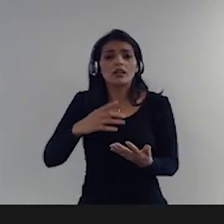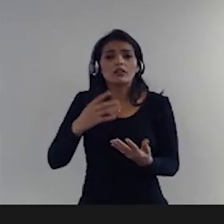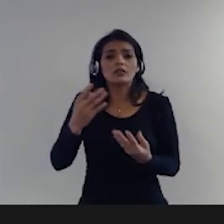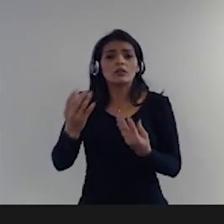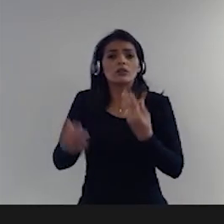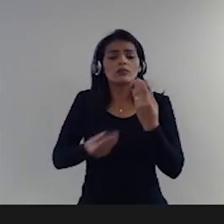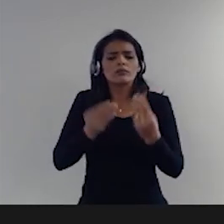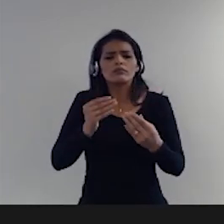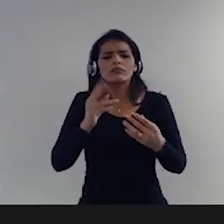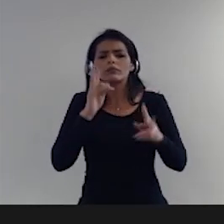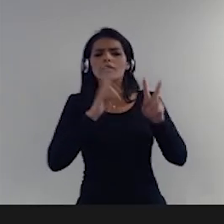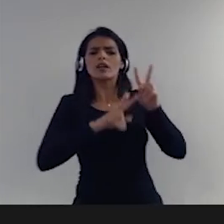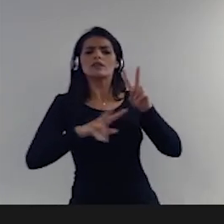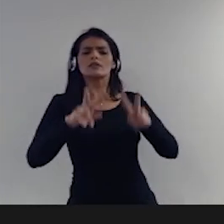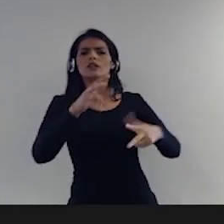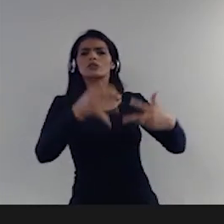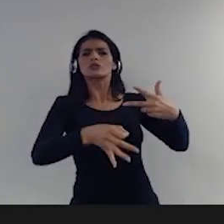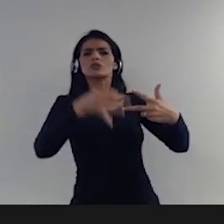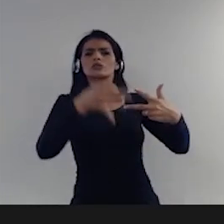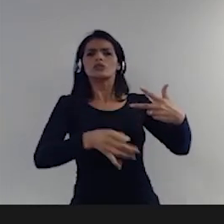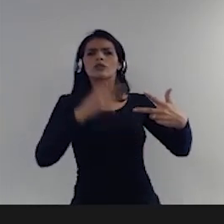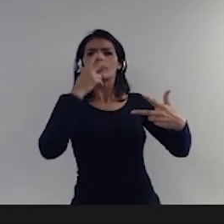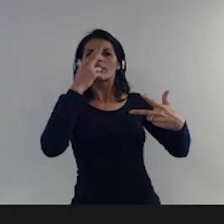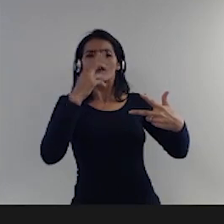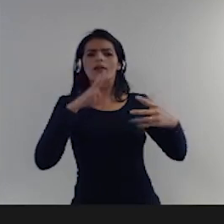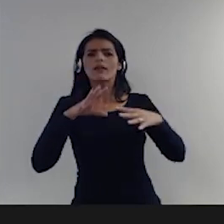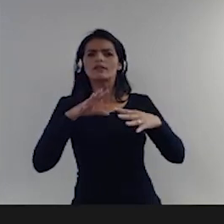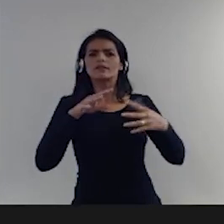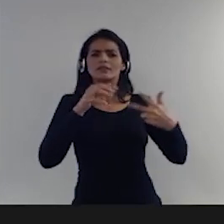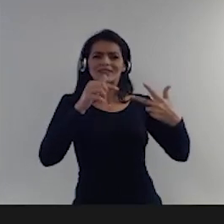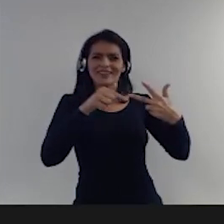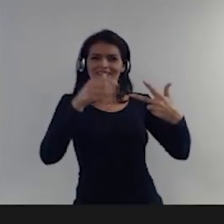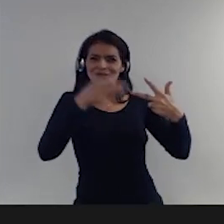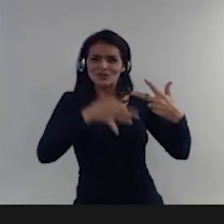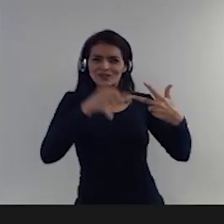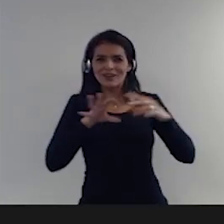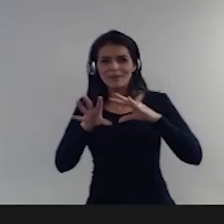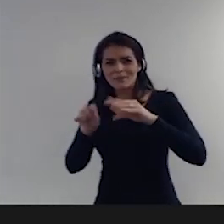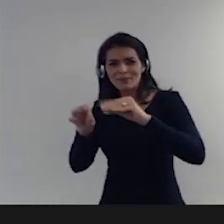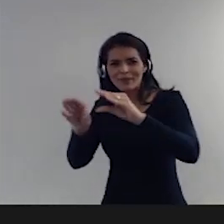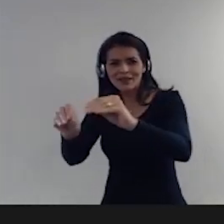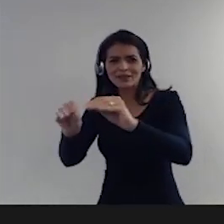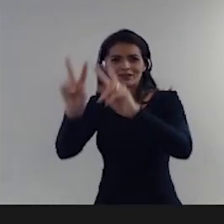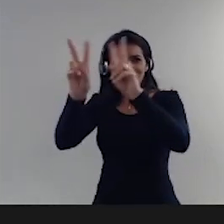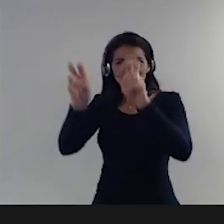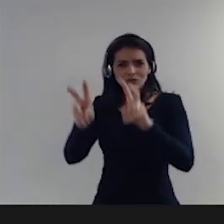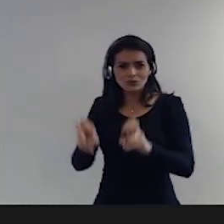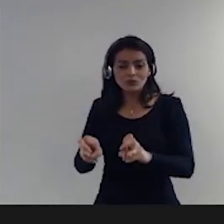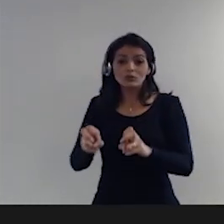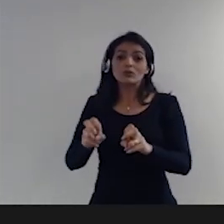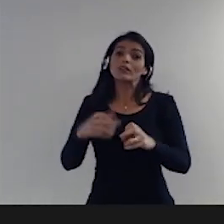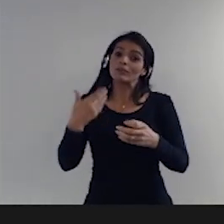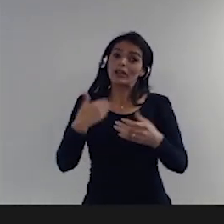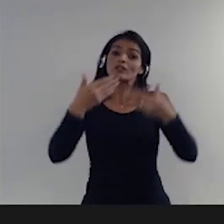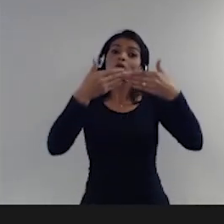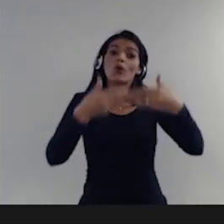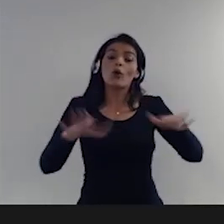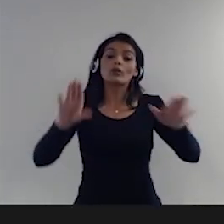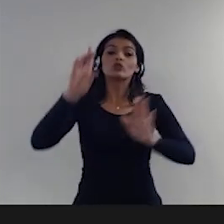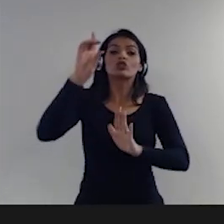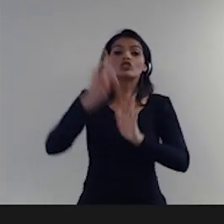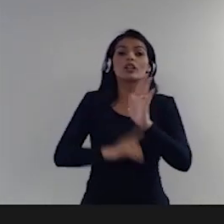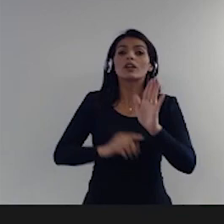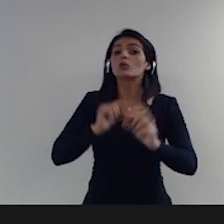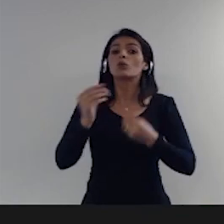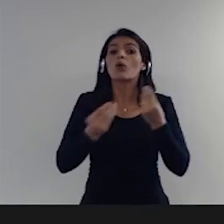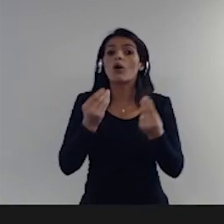ver o judiciário com uma maior intervenção dentro dessas questões. Daí porque eu fiz